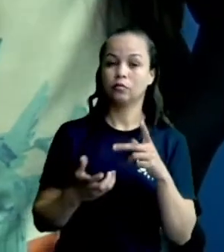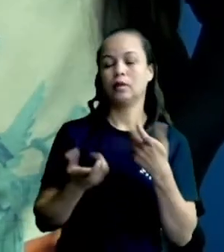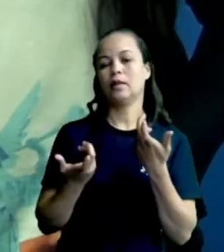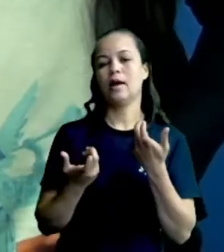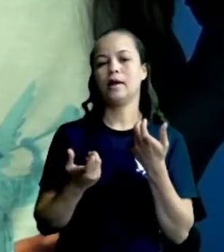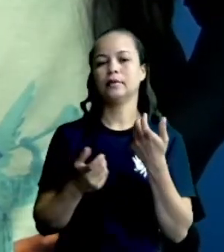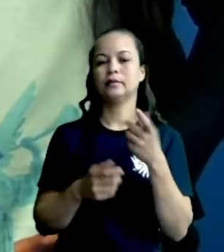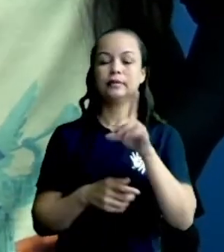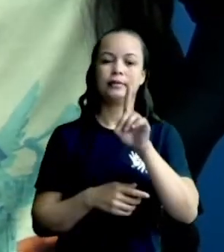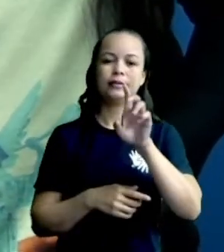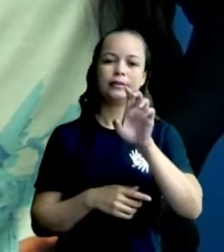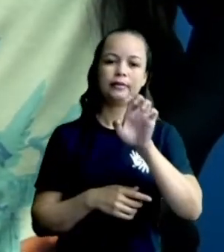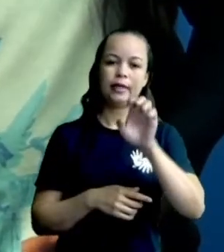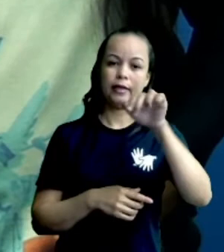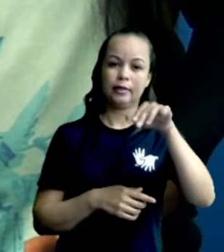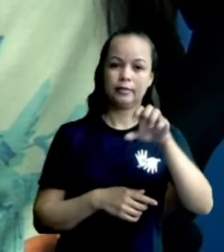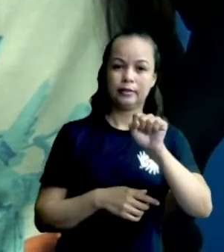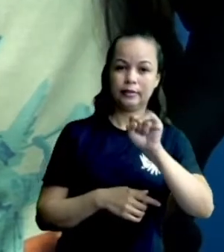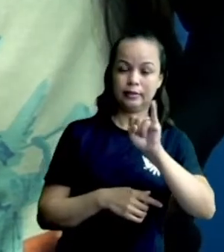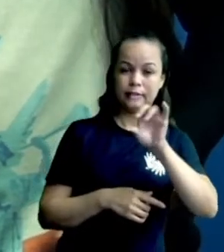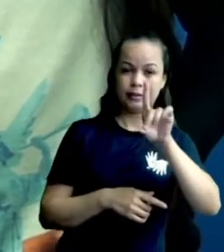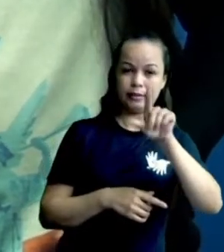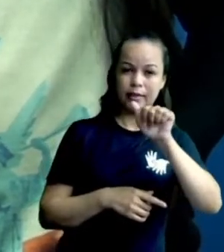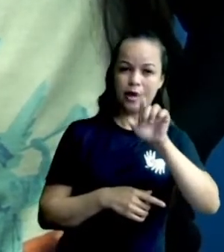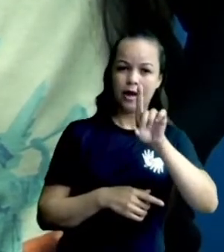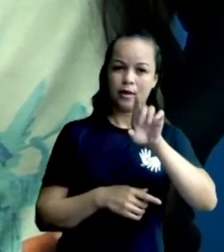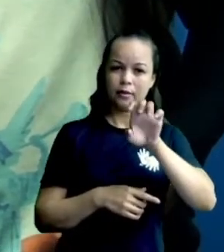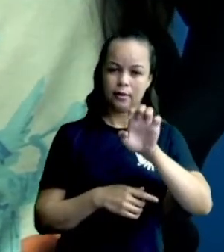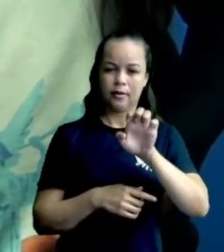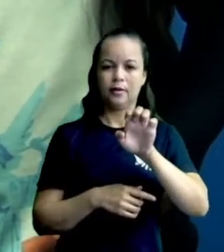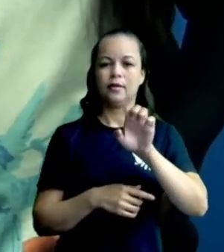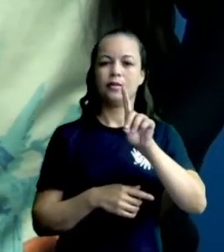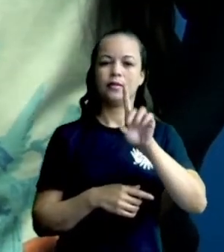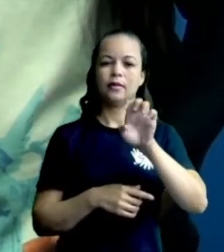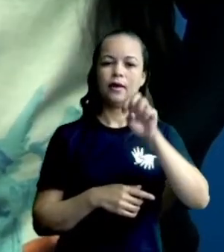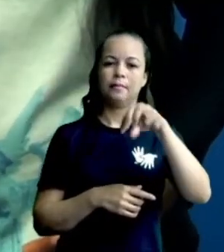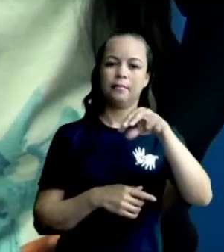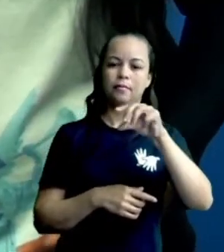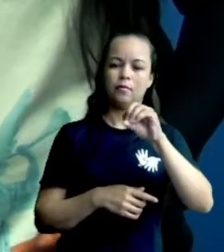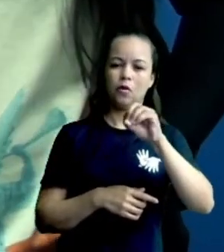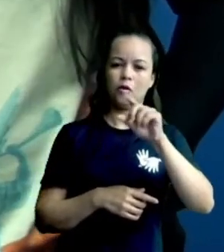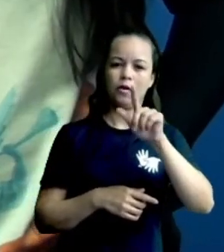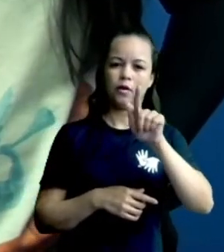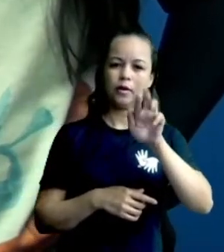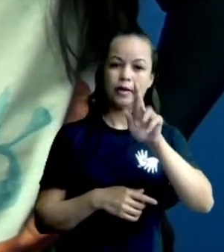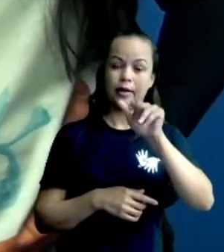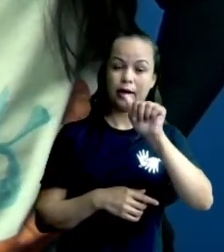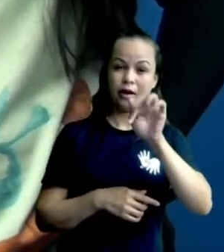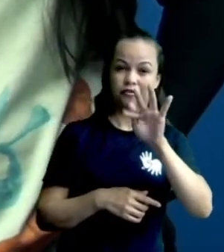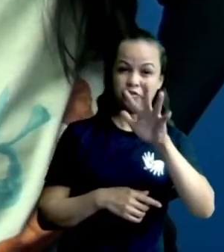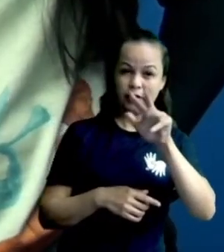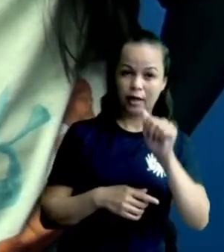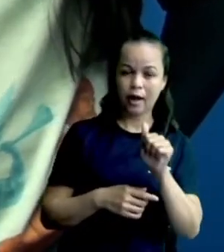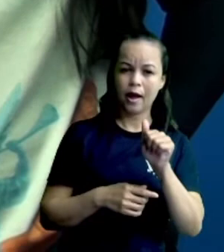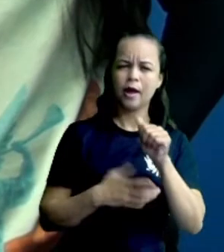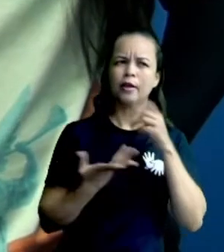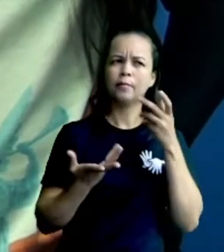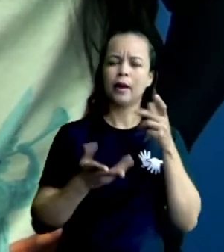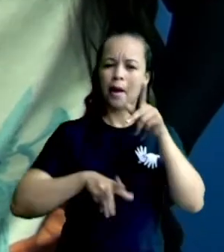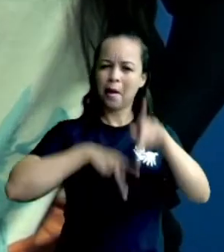isso. Ele pega a população e divide pelo